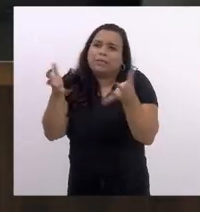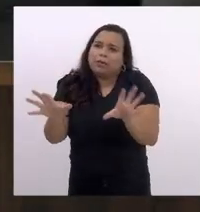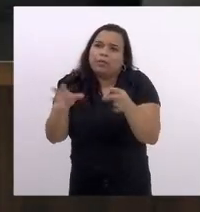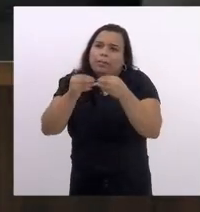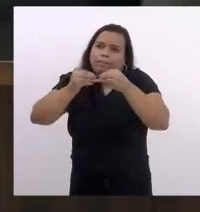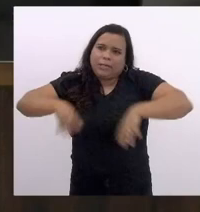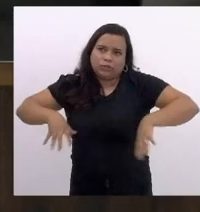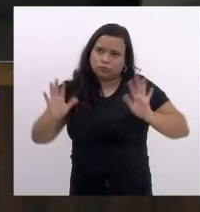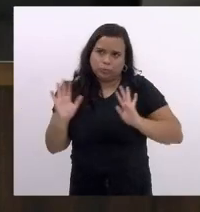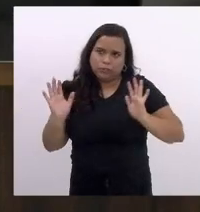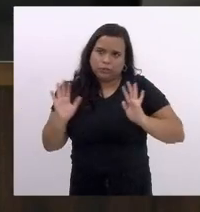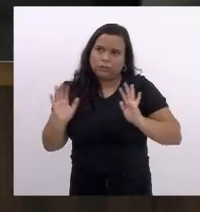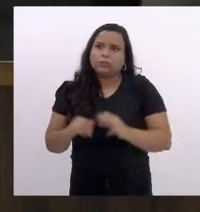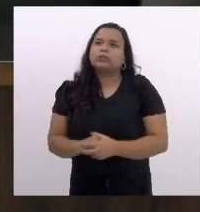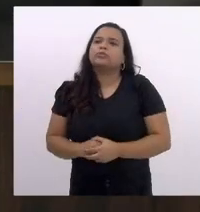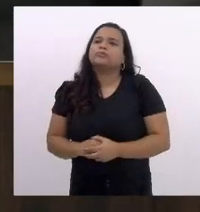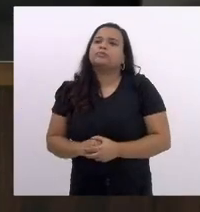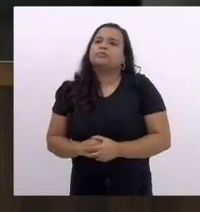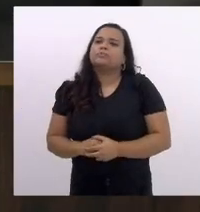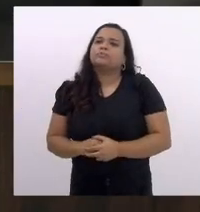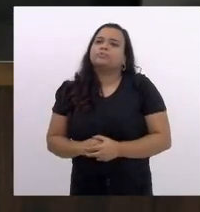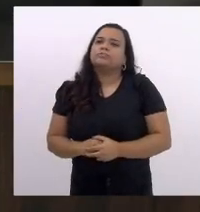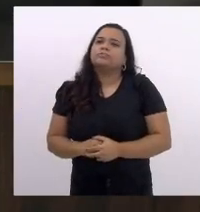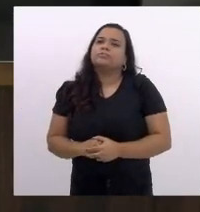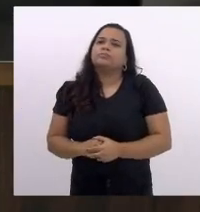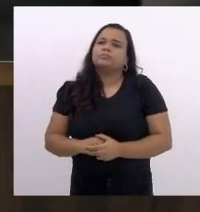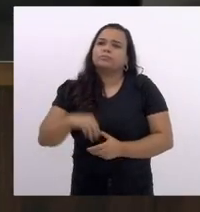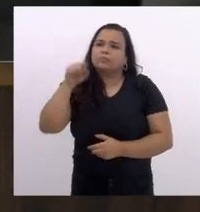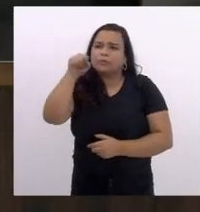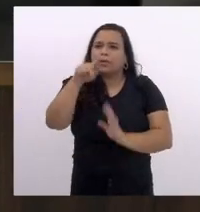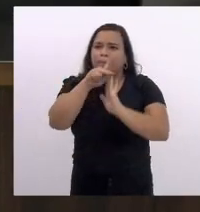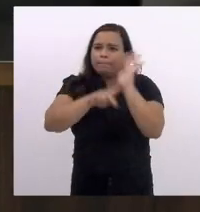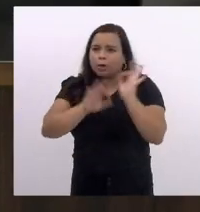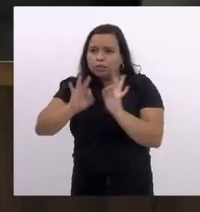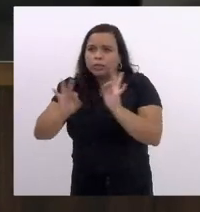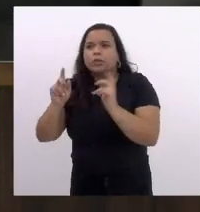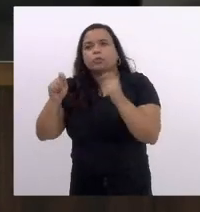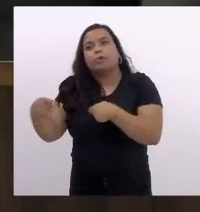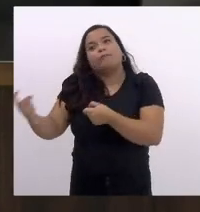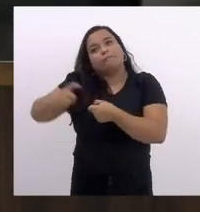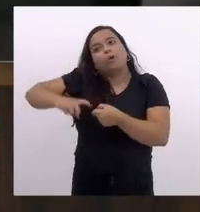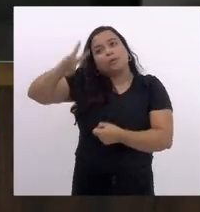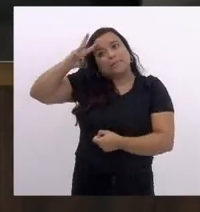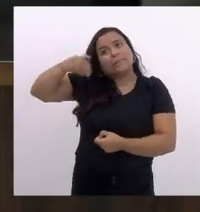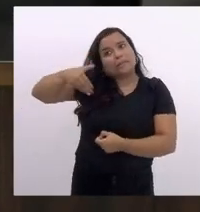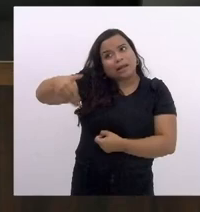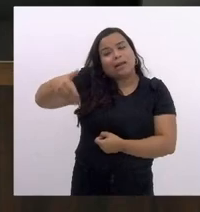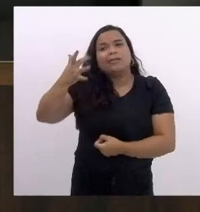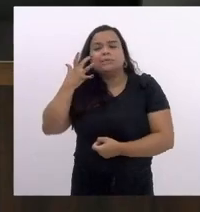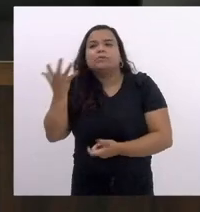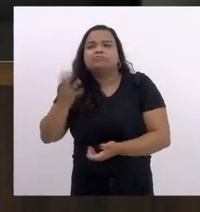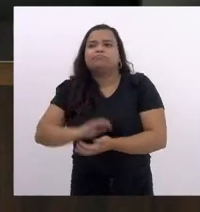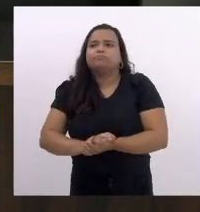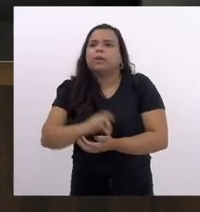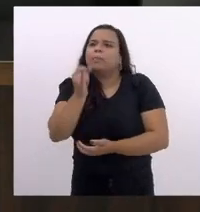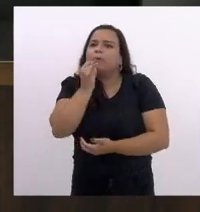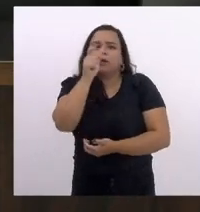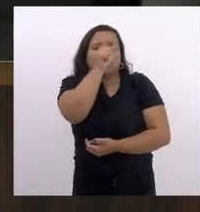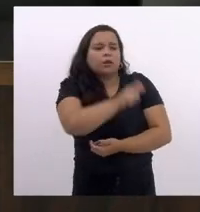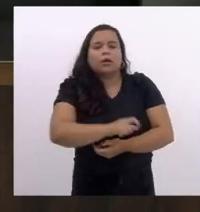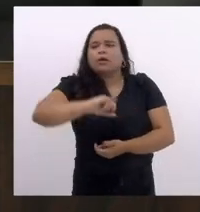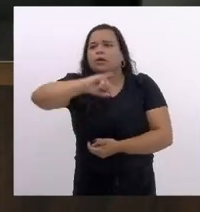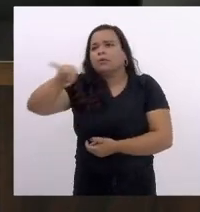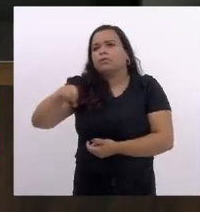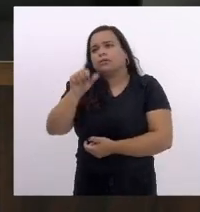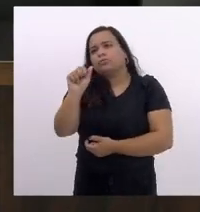não termos o consenso e esse projeto voltar na terça. O Jair, por exemplo, tem uma posição